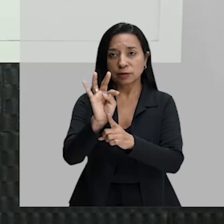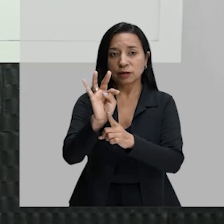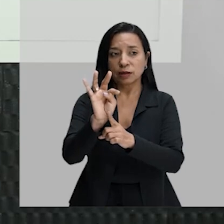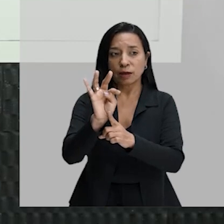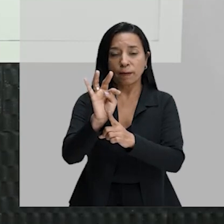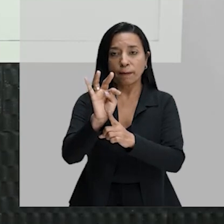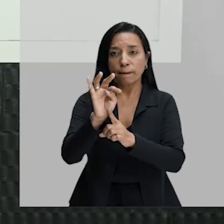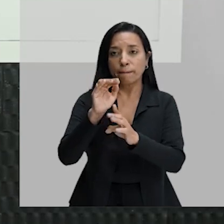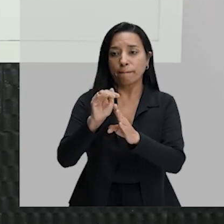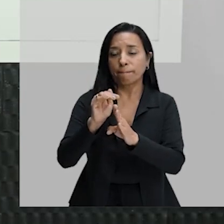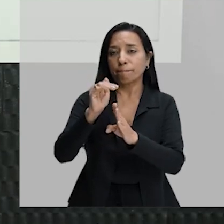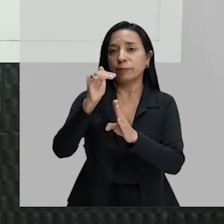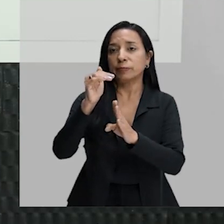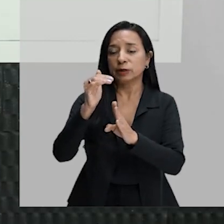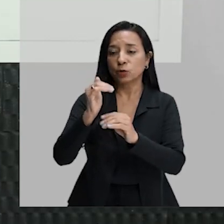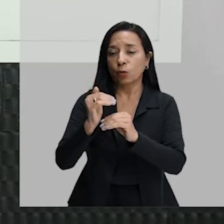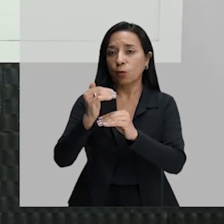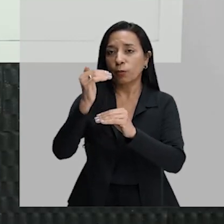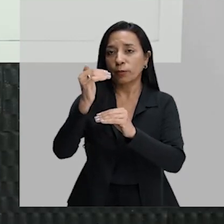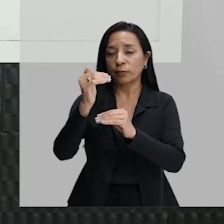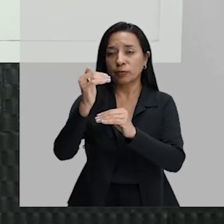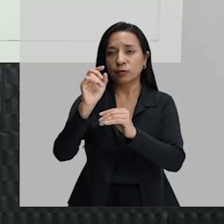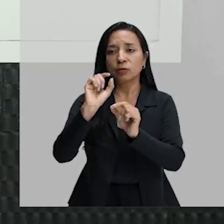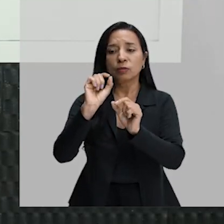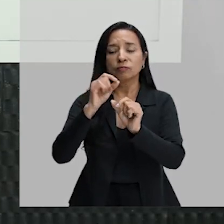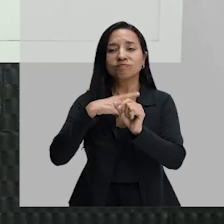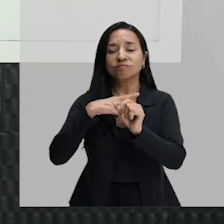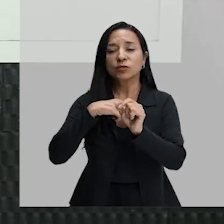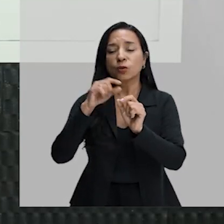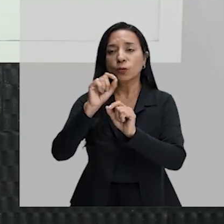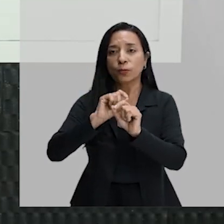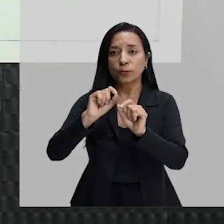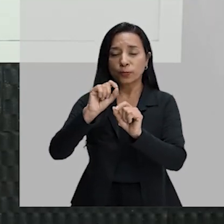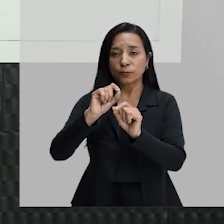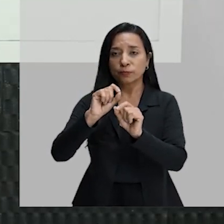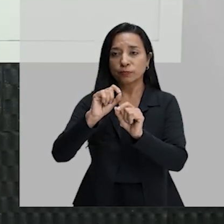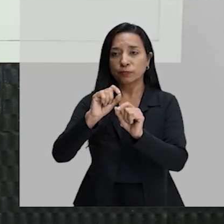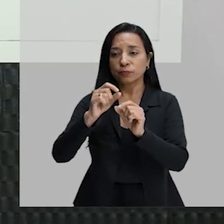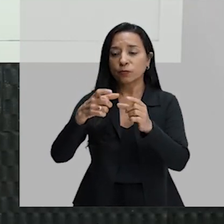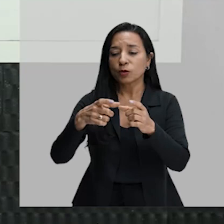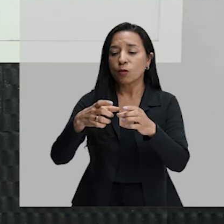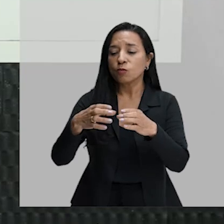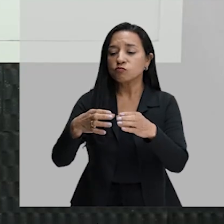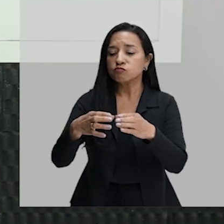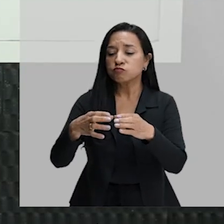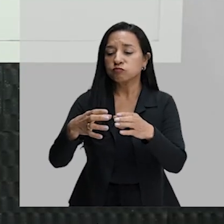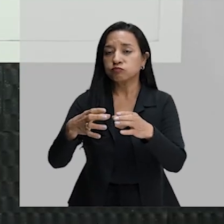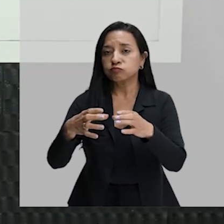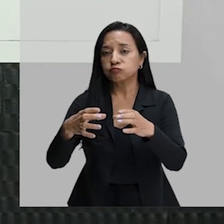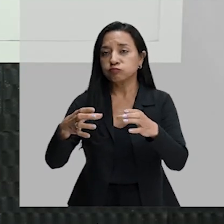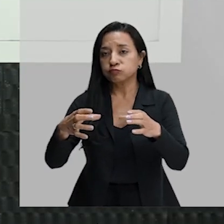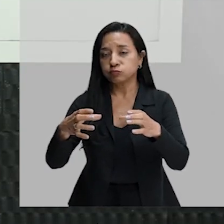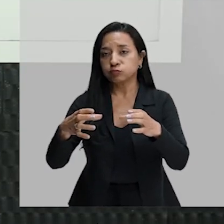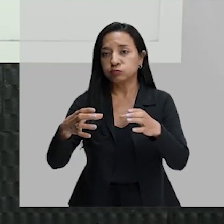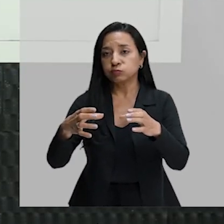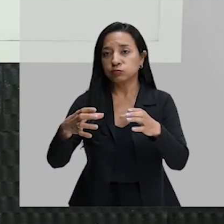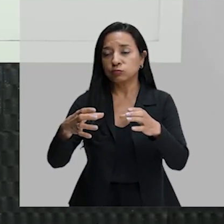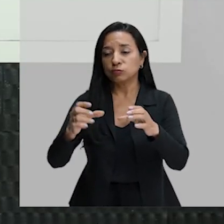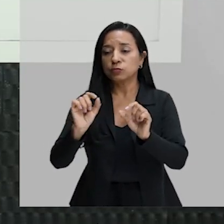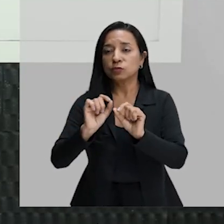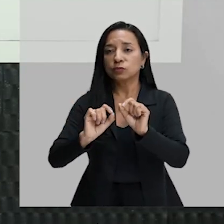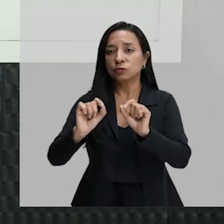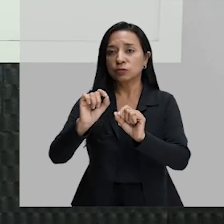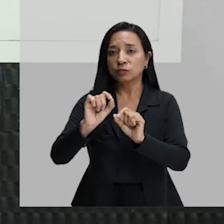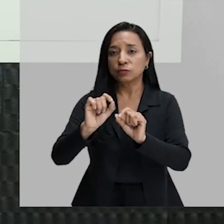a inicial, nós vamos ter o quê? Um volume dilatado, que vai ser o volume